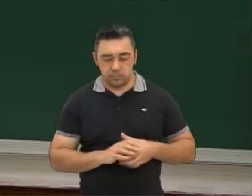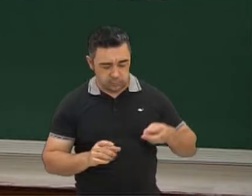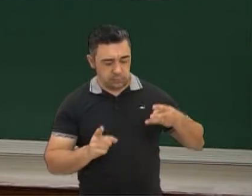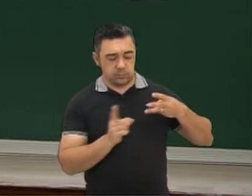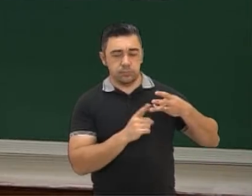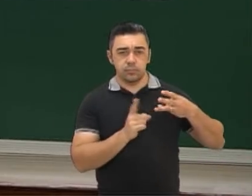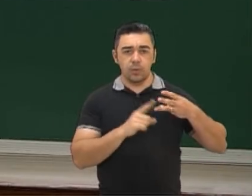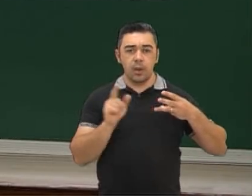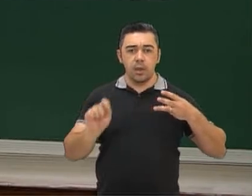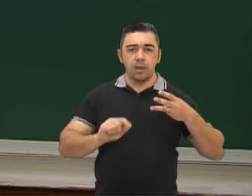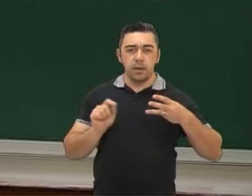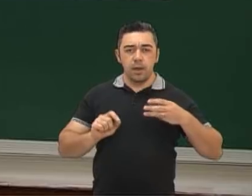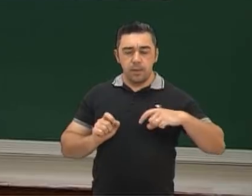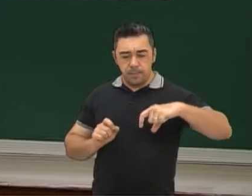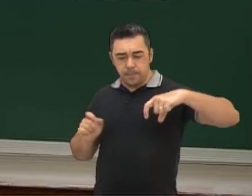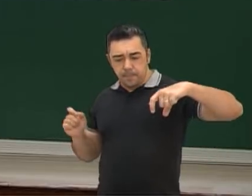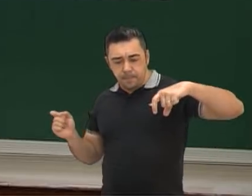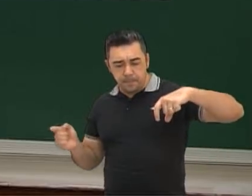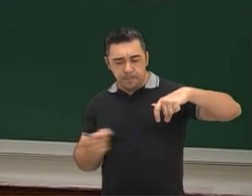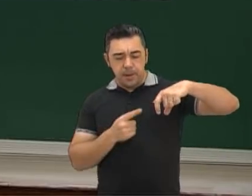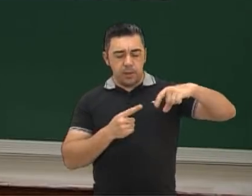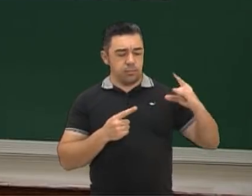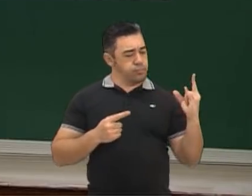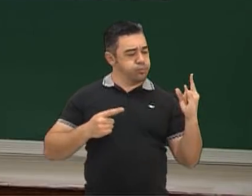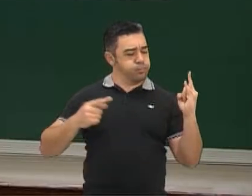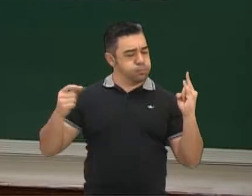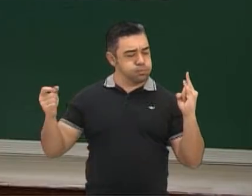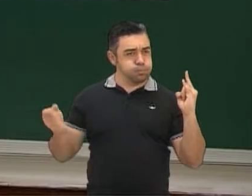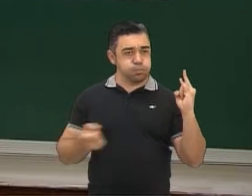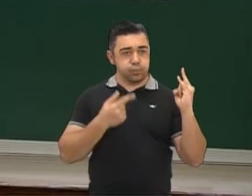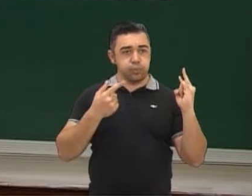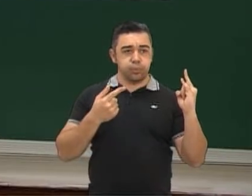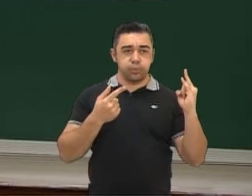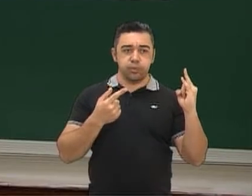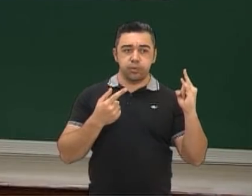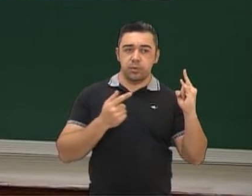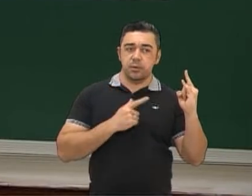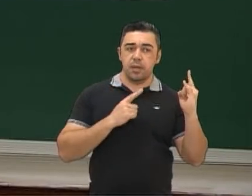penalty goal, ou o penal, né? Essa pontuação